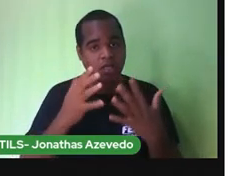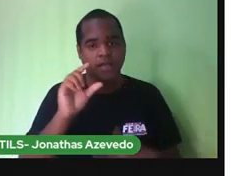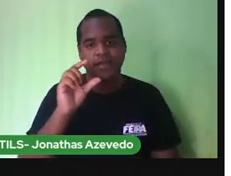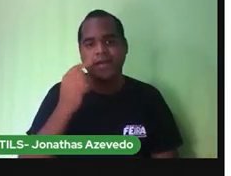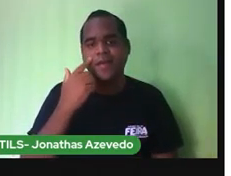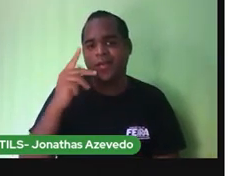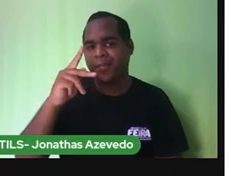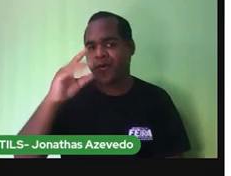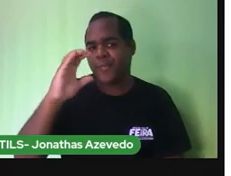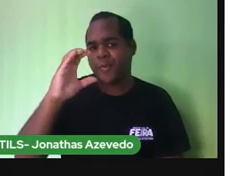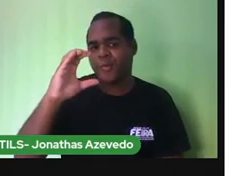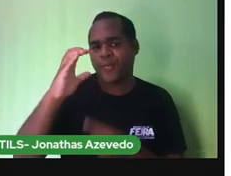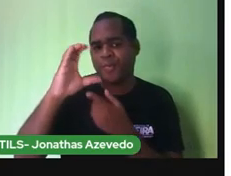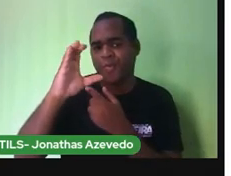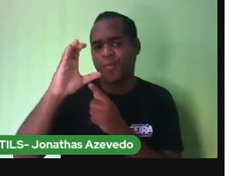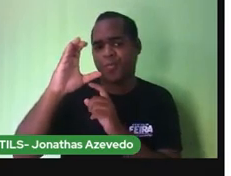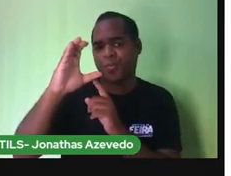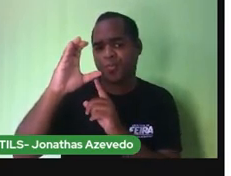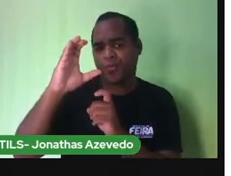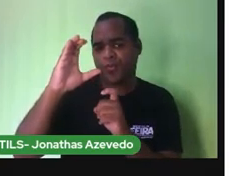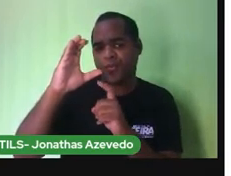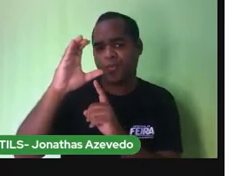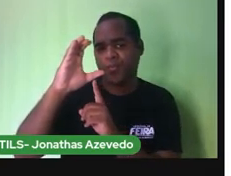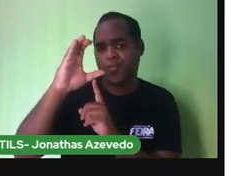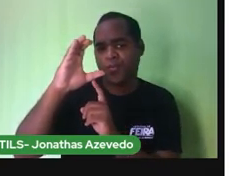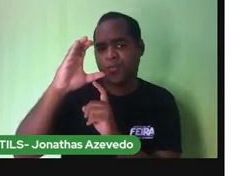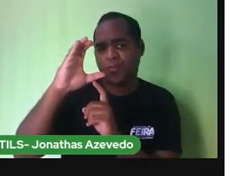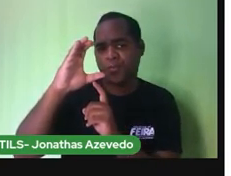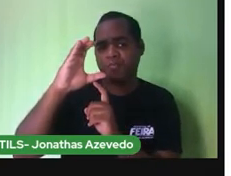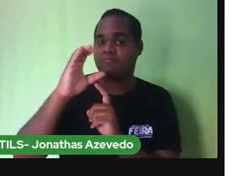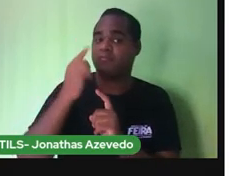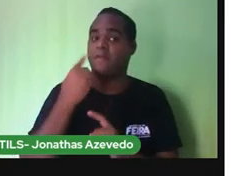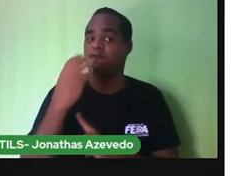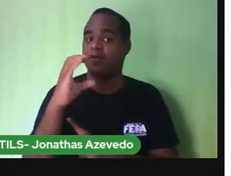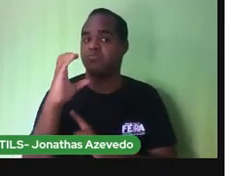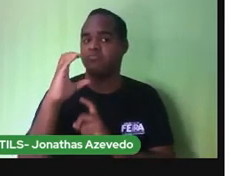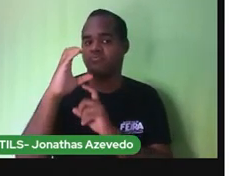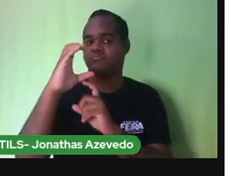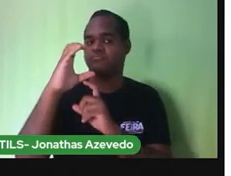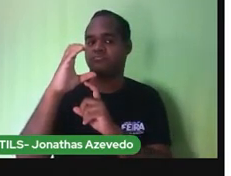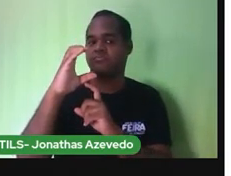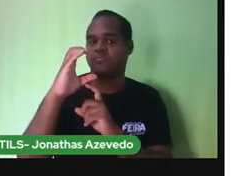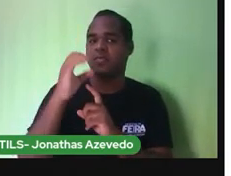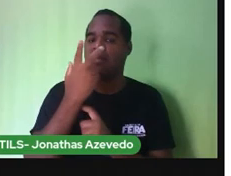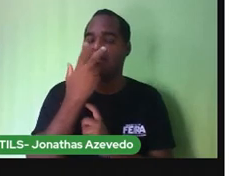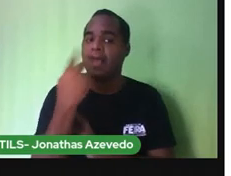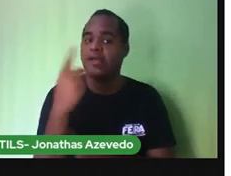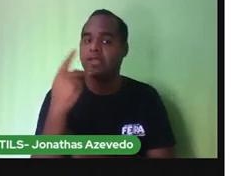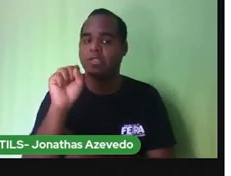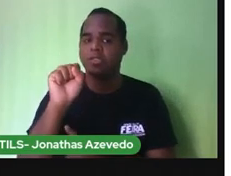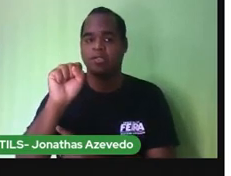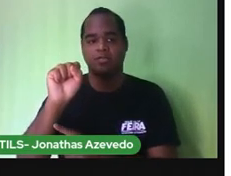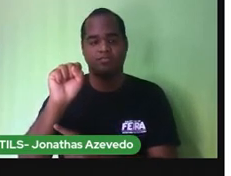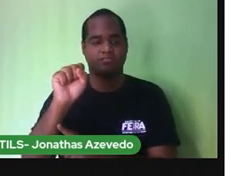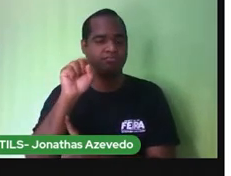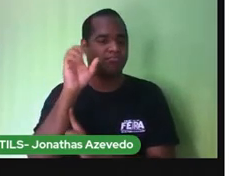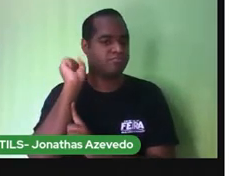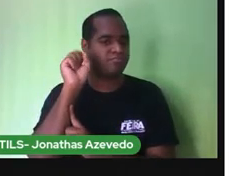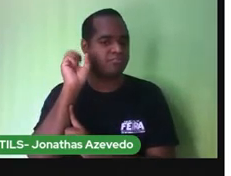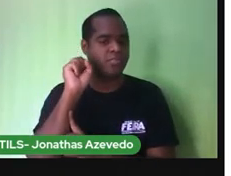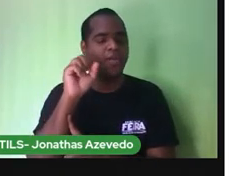tem no finalzinho embaixo para ter uns cobrinhas é o c cedilha e ele tem um som de s quando a gente